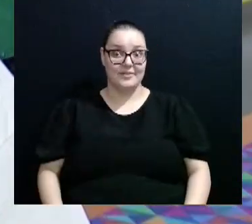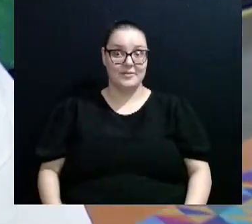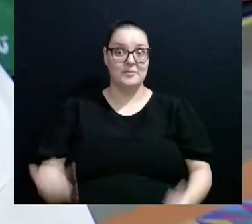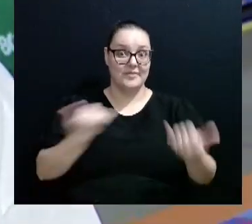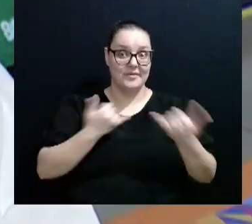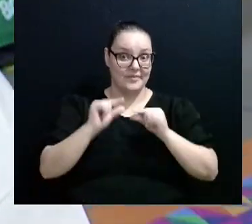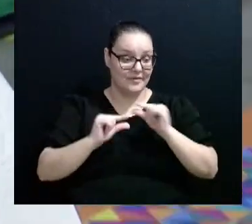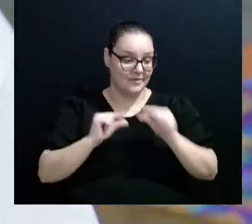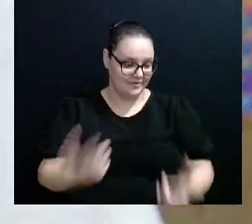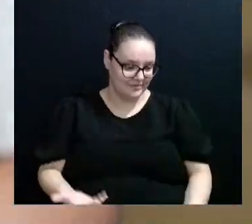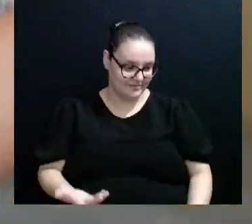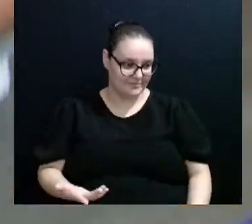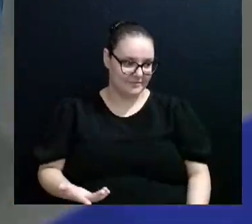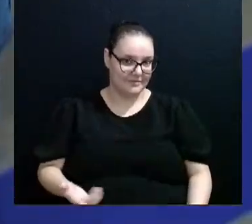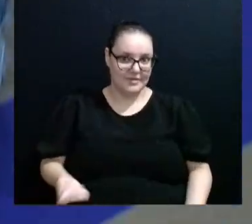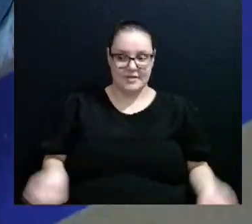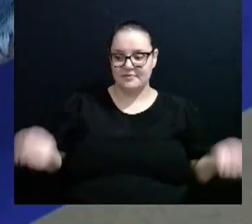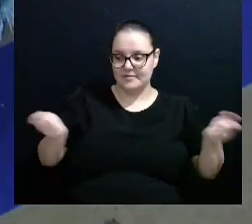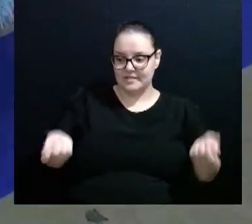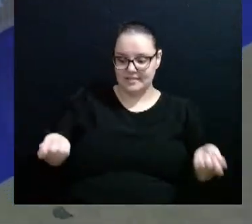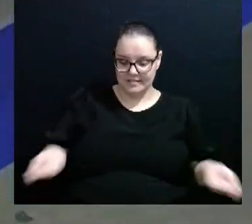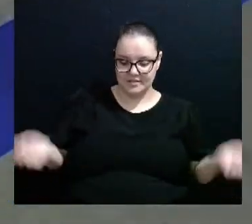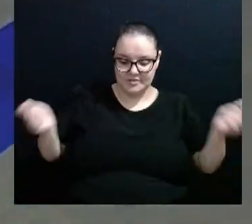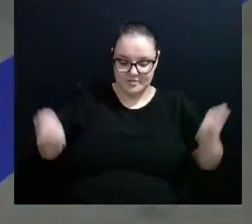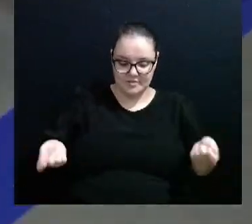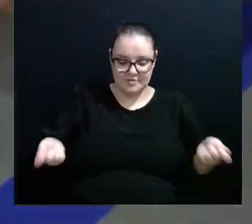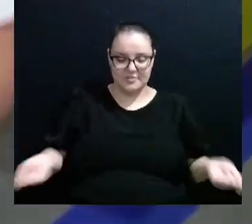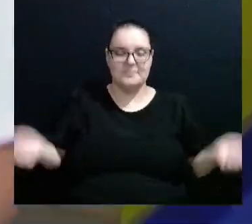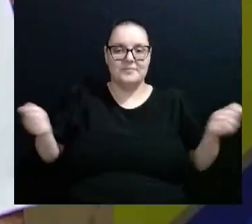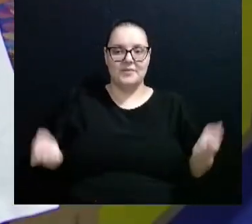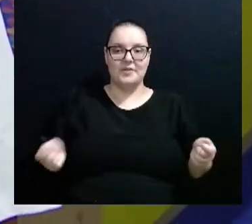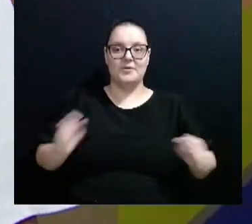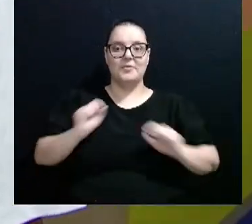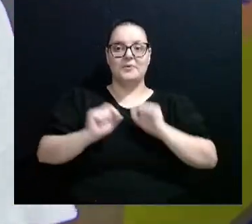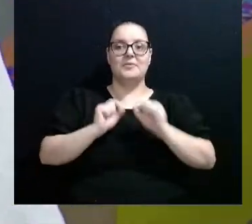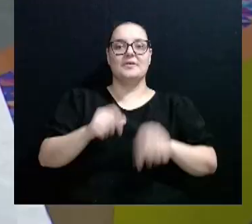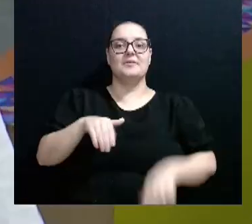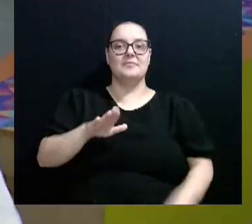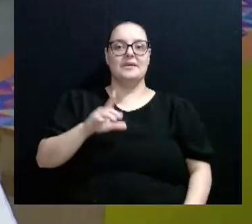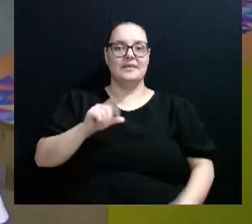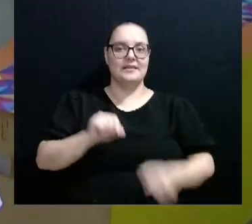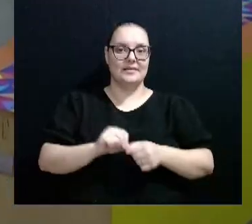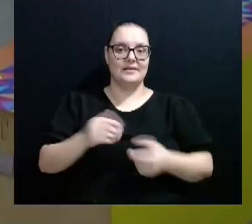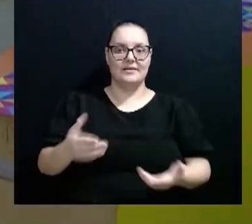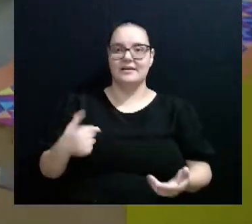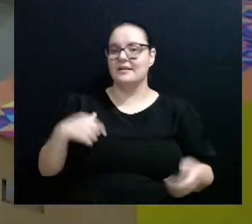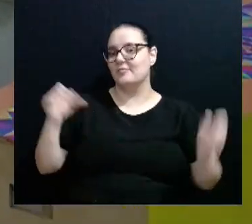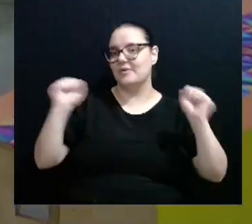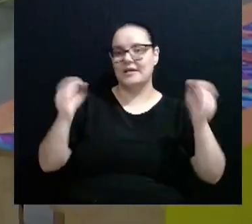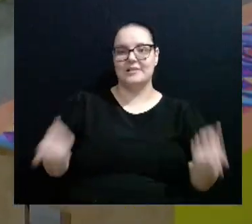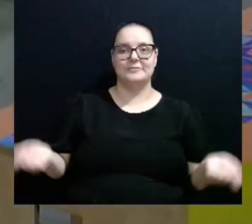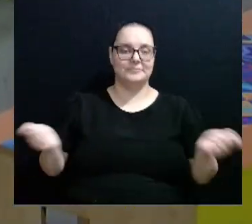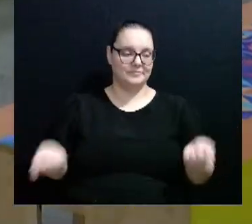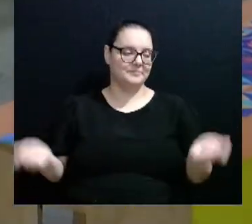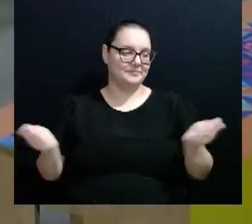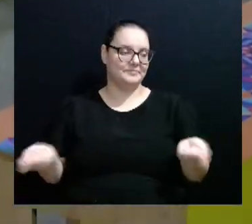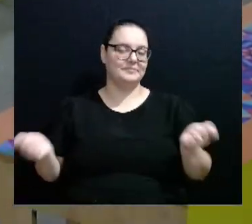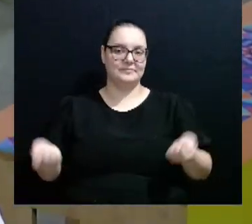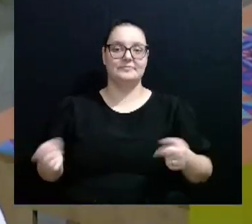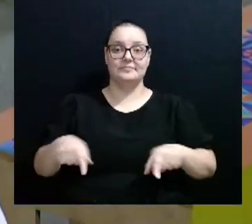você estava pulando corda, o que você mais quer fazer aqui hoje? Eu adoro pular corda, mas também eu gosto muito